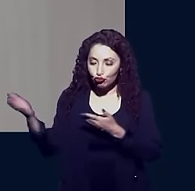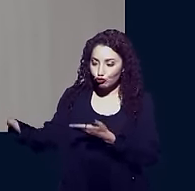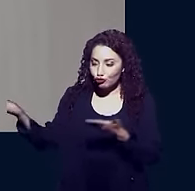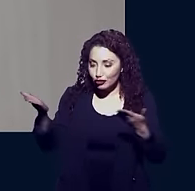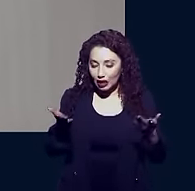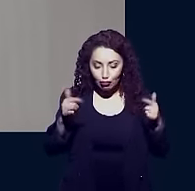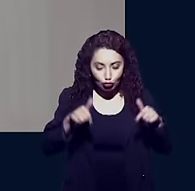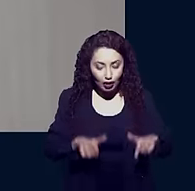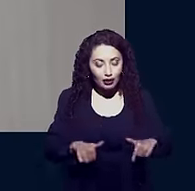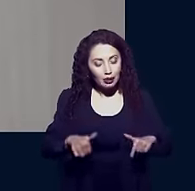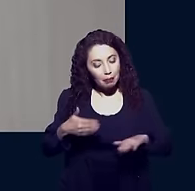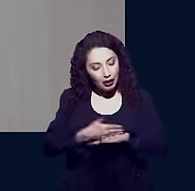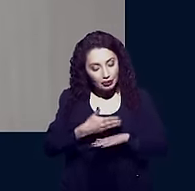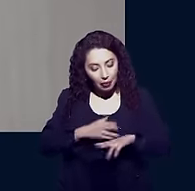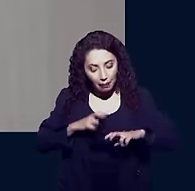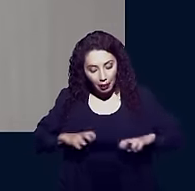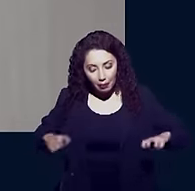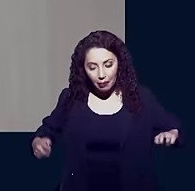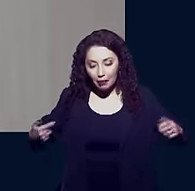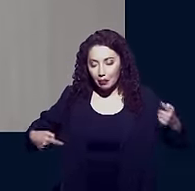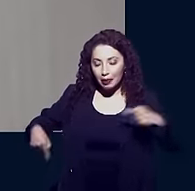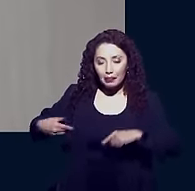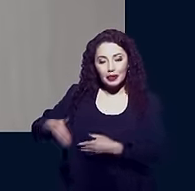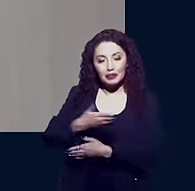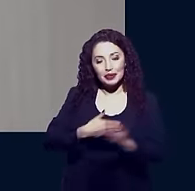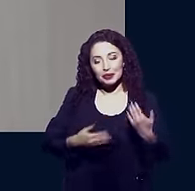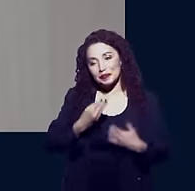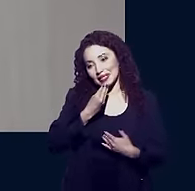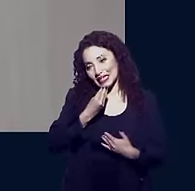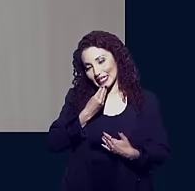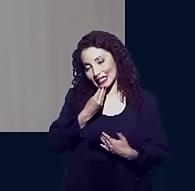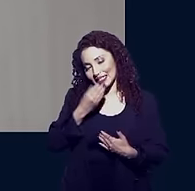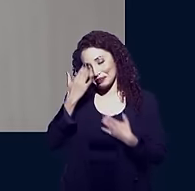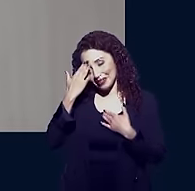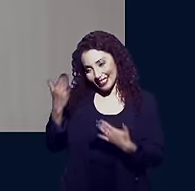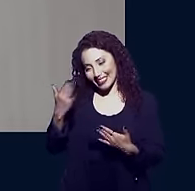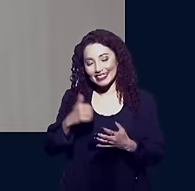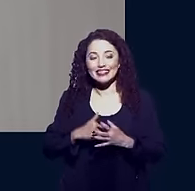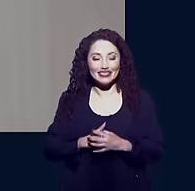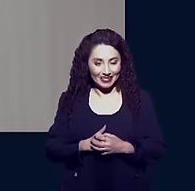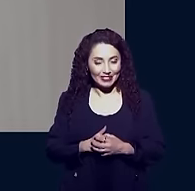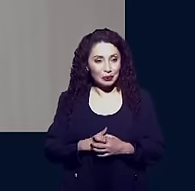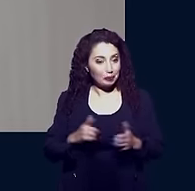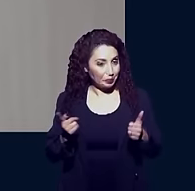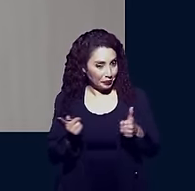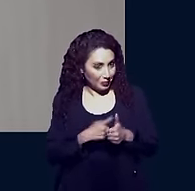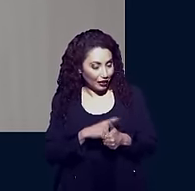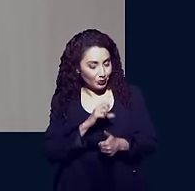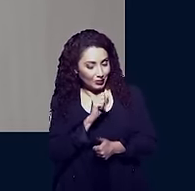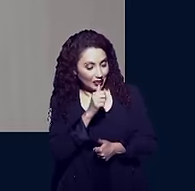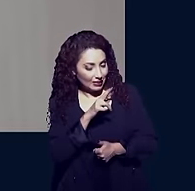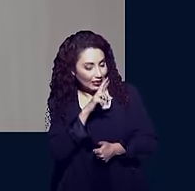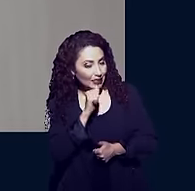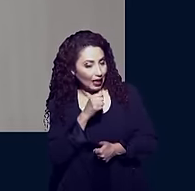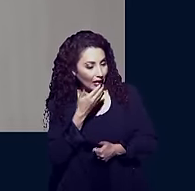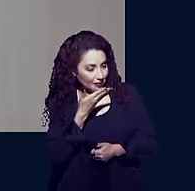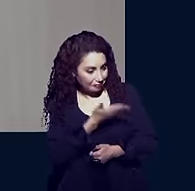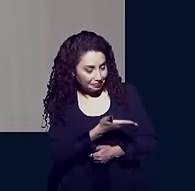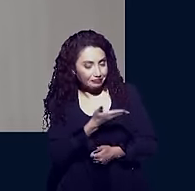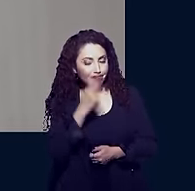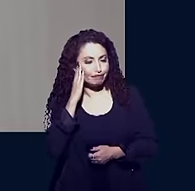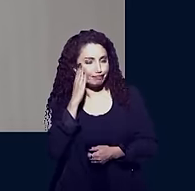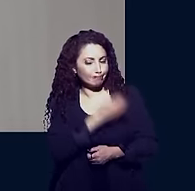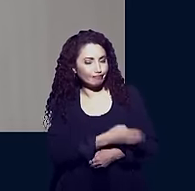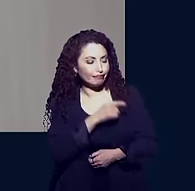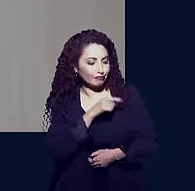eh Obrigada pela oportunidade né e Sara começando com você eh indo bem direto